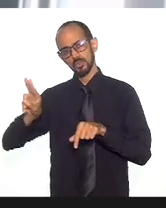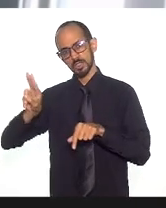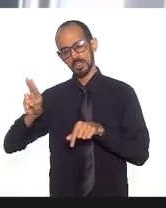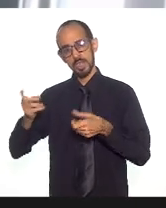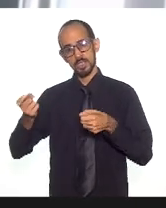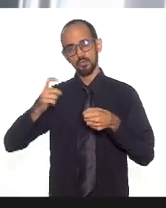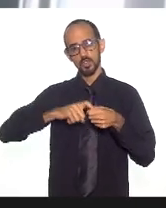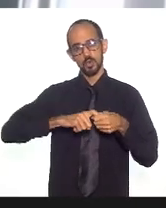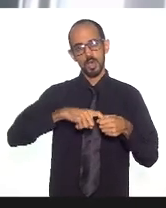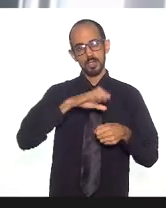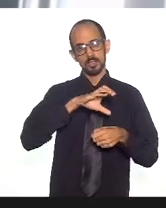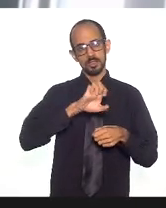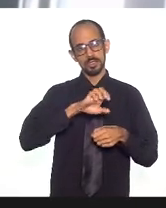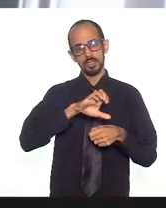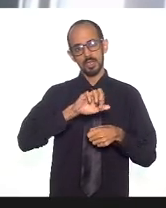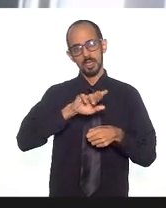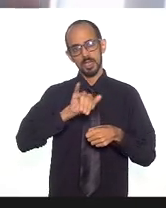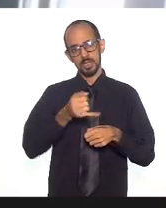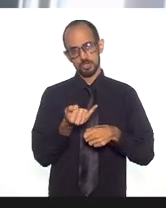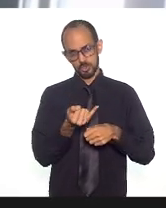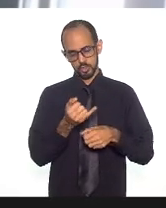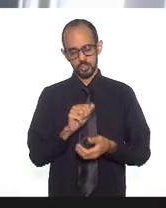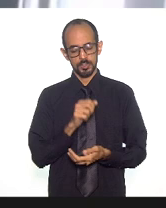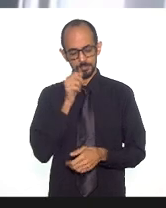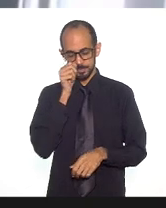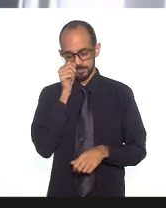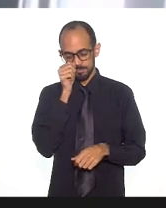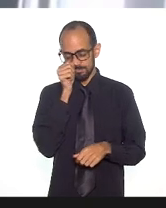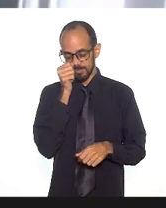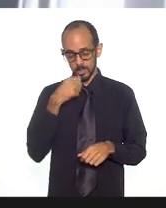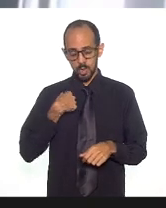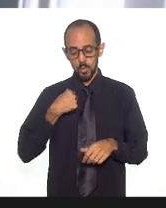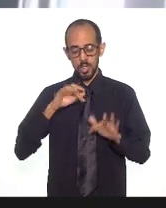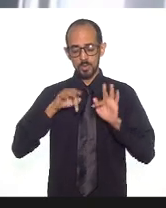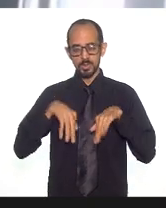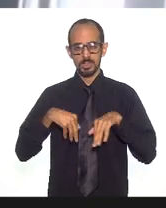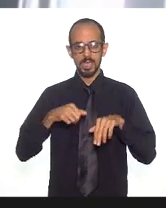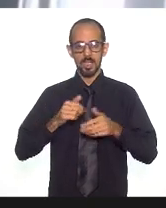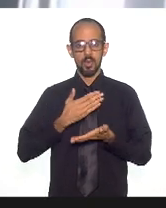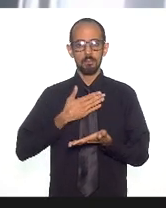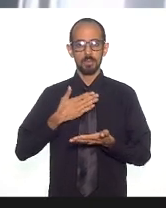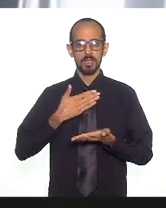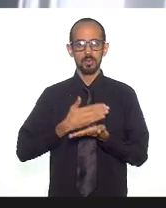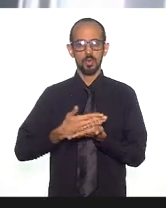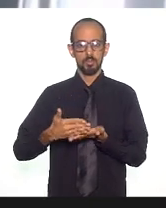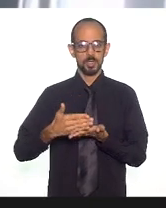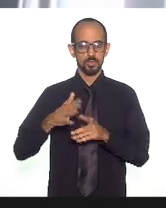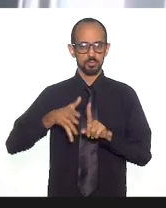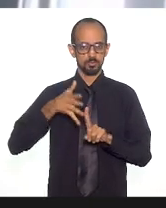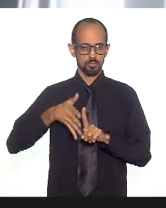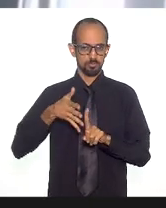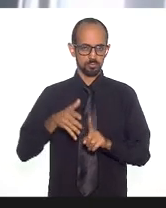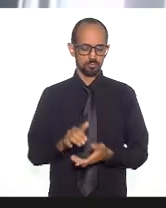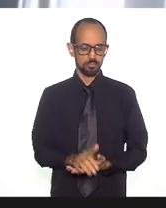CCERG, através do consórcio CEDERG. Então, encerro aqui a minha introdução e passo a palavra ao deputado Flávio Serafini.